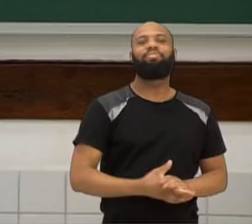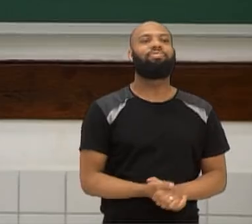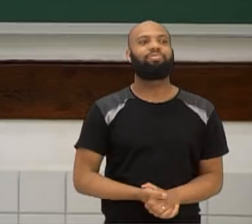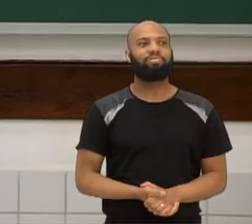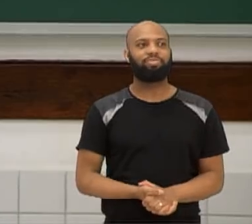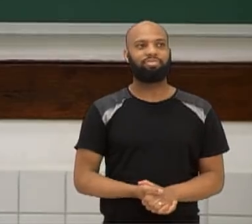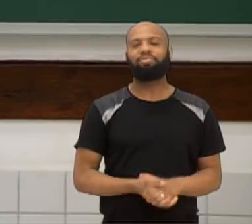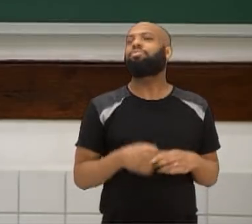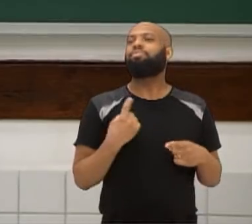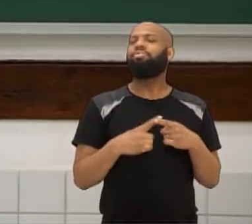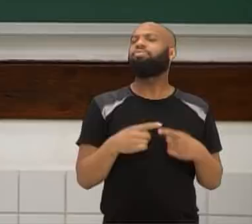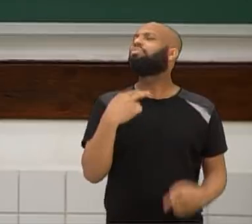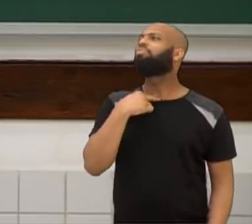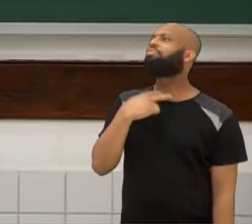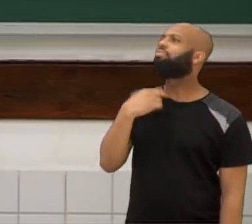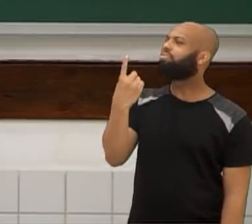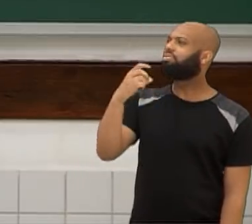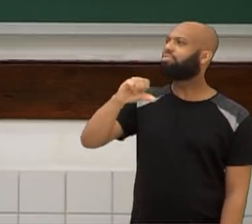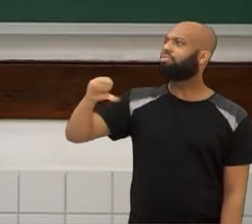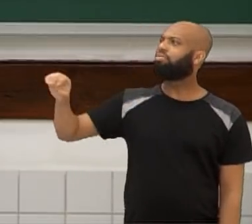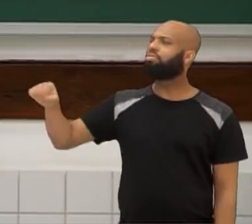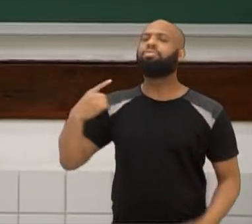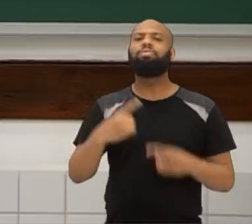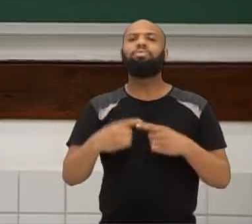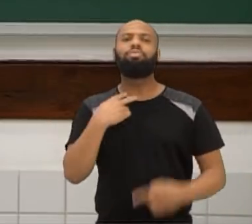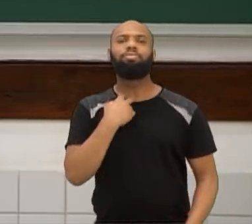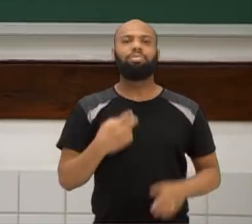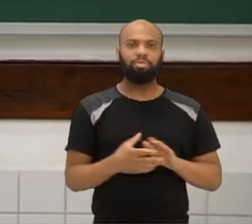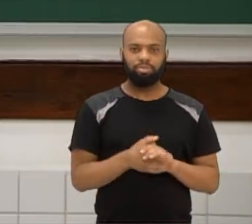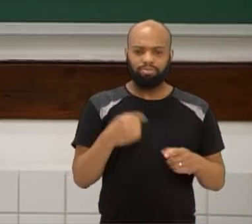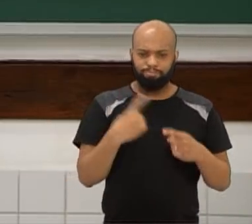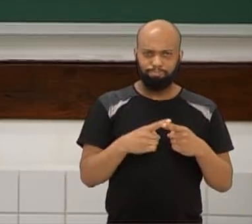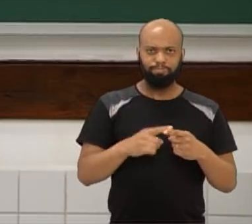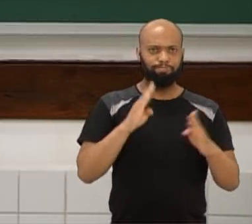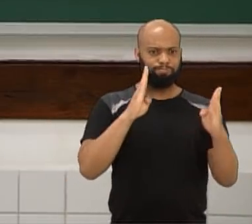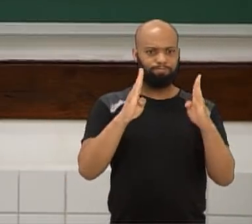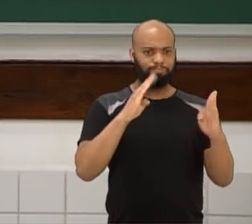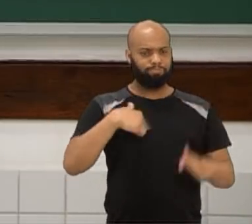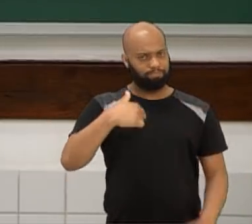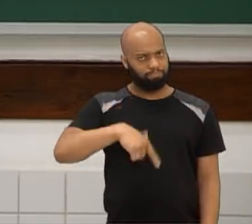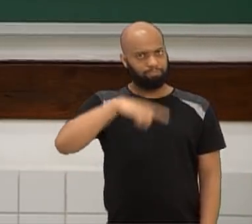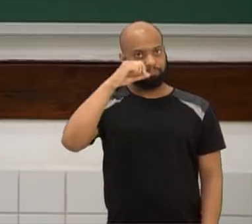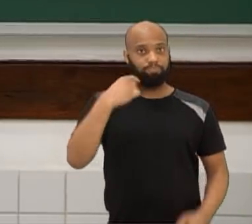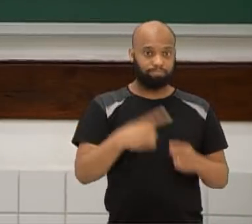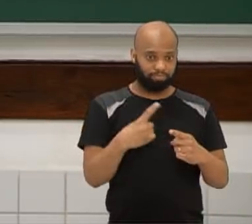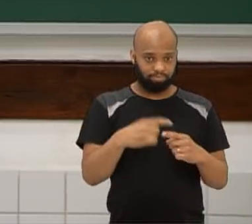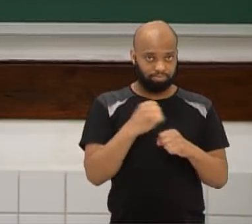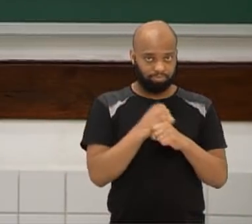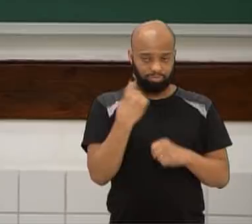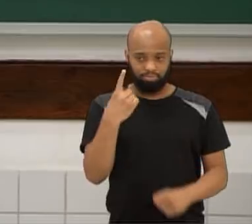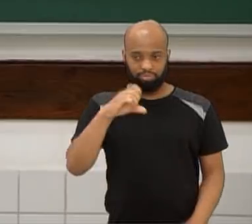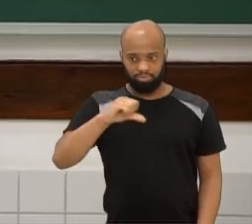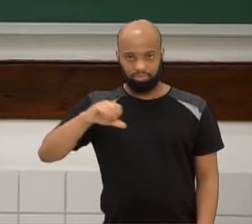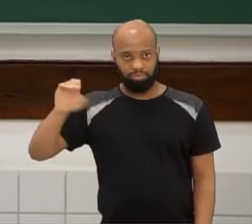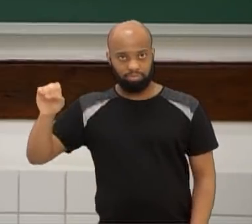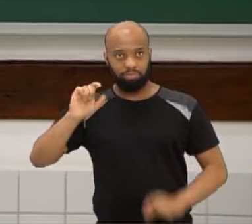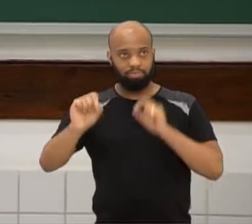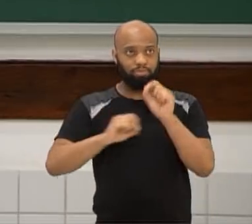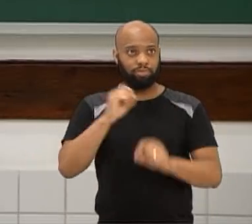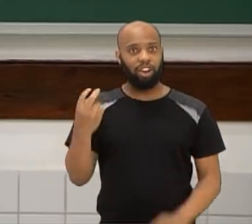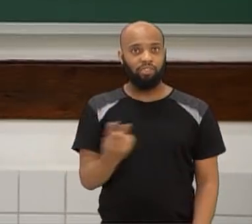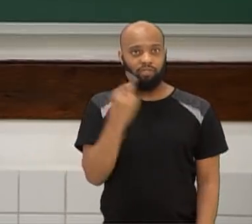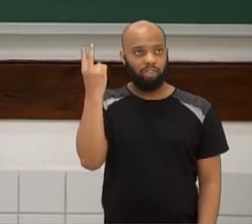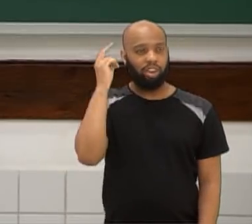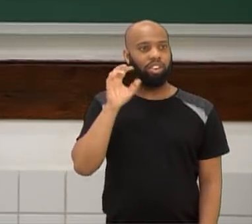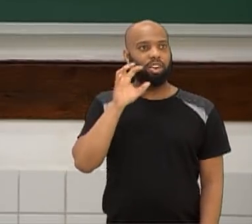1990. Mas, professor, por que não pode ser o ano de 1990? Foi bem esse ano que eu marquei, porque no ano de 1990 os preços